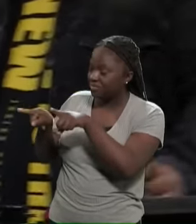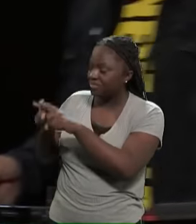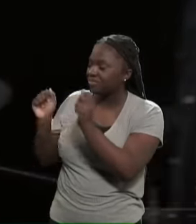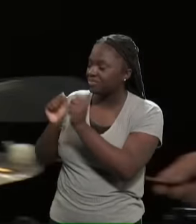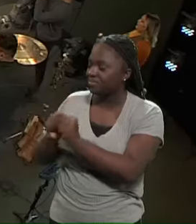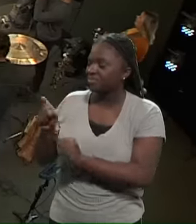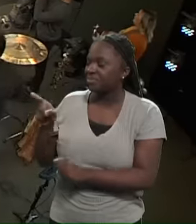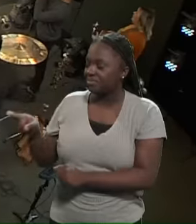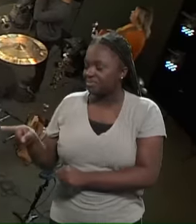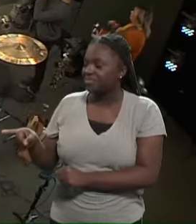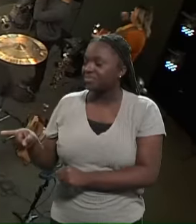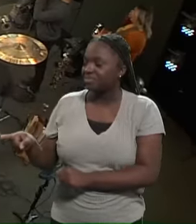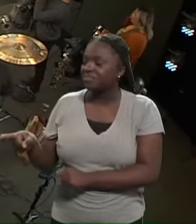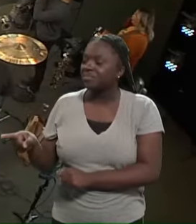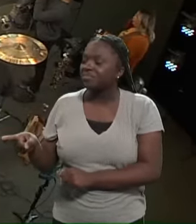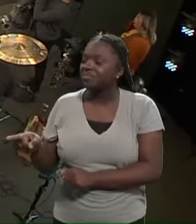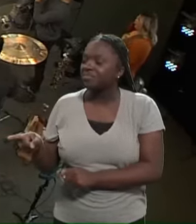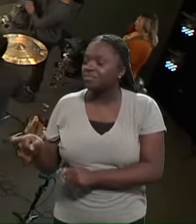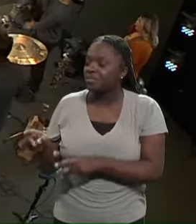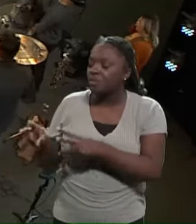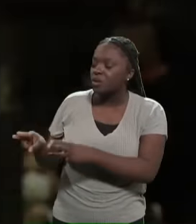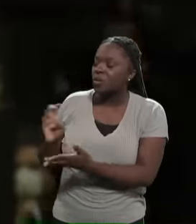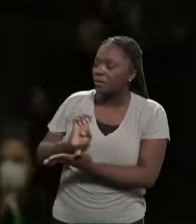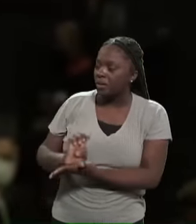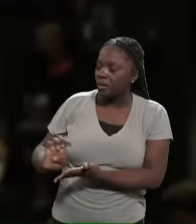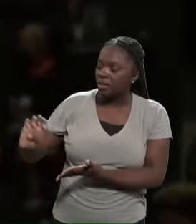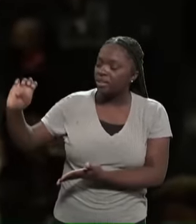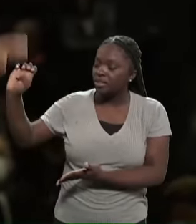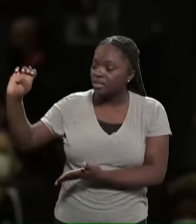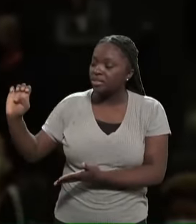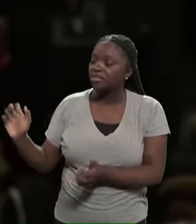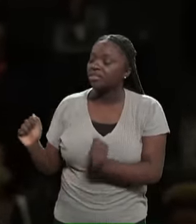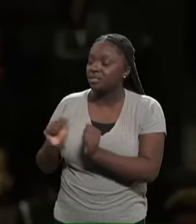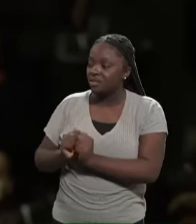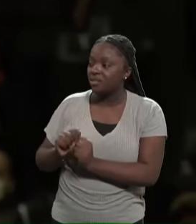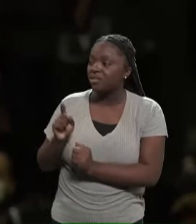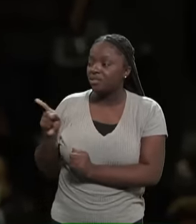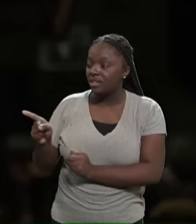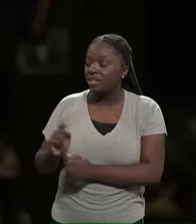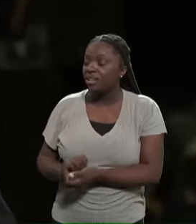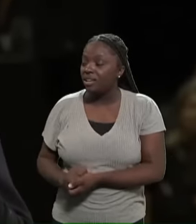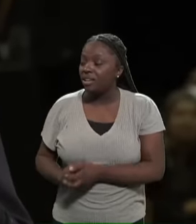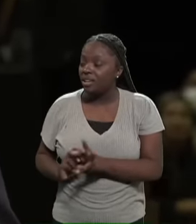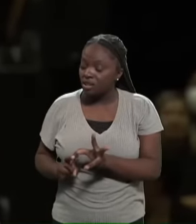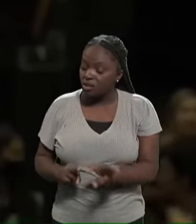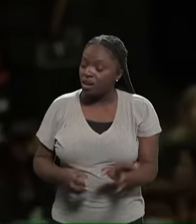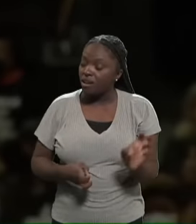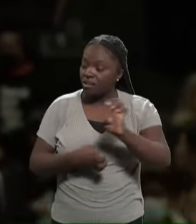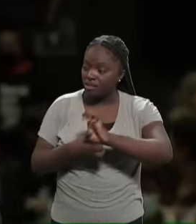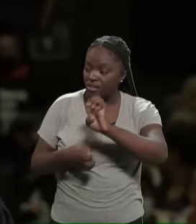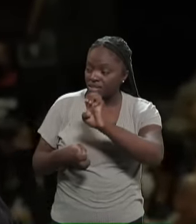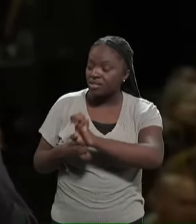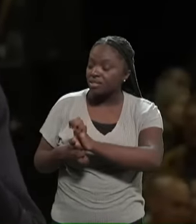você. Como foi com Elias, Ele vai ser com você. Como